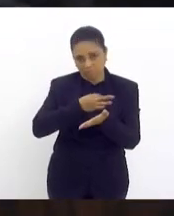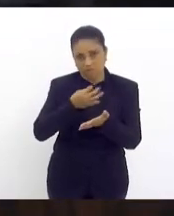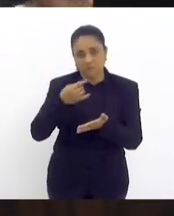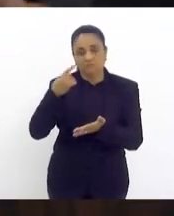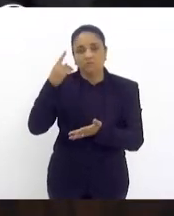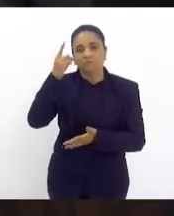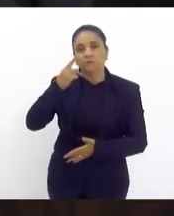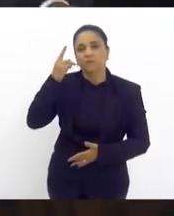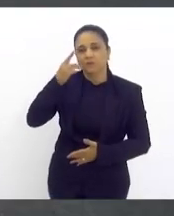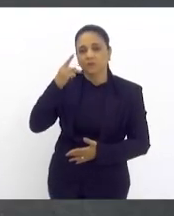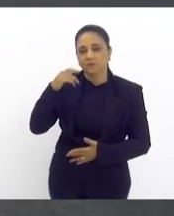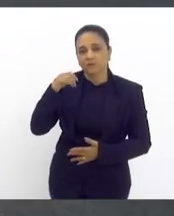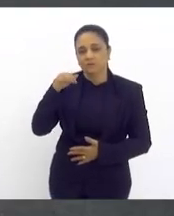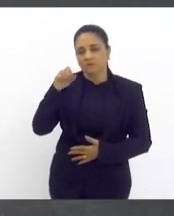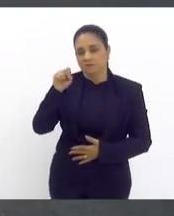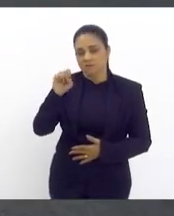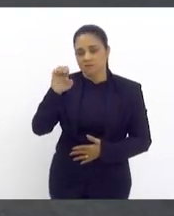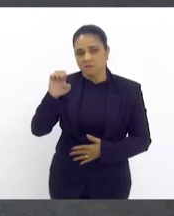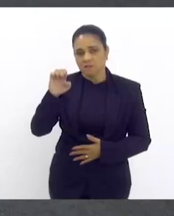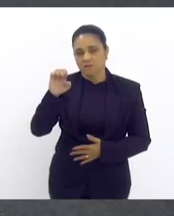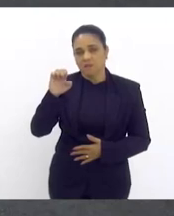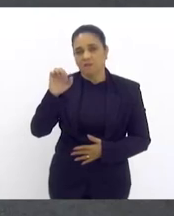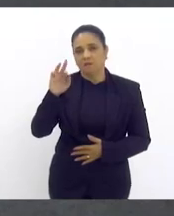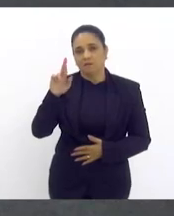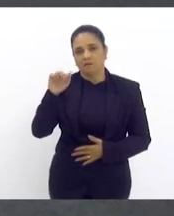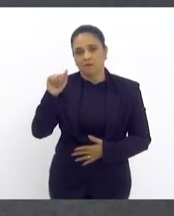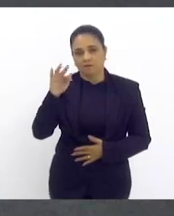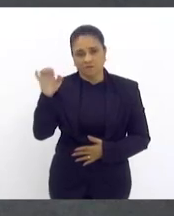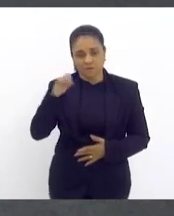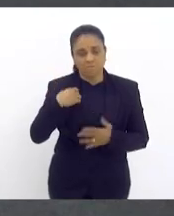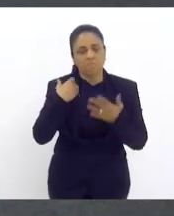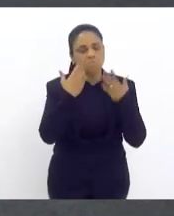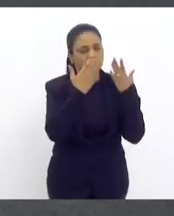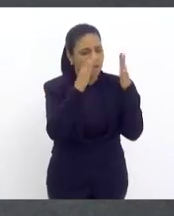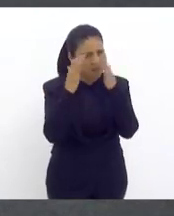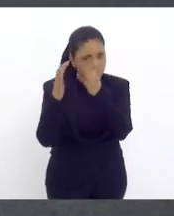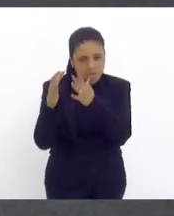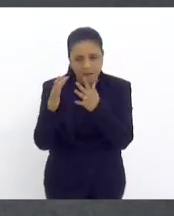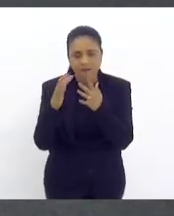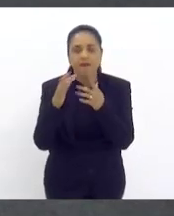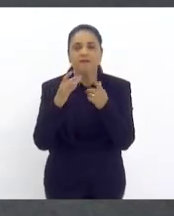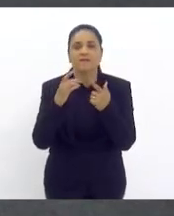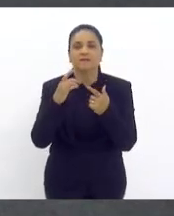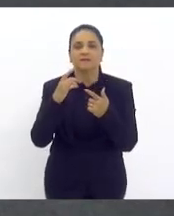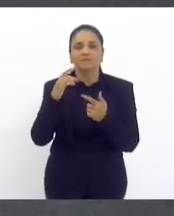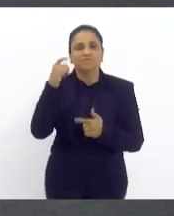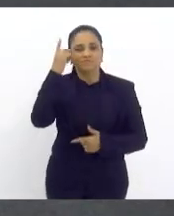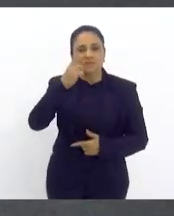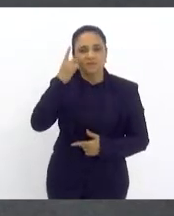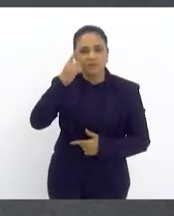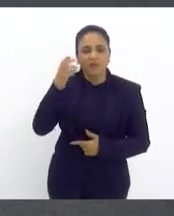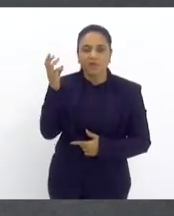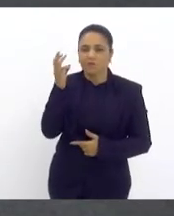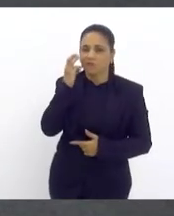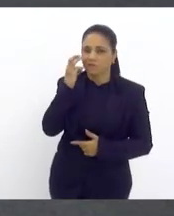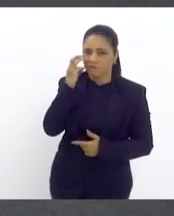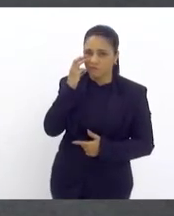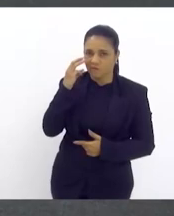Serafim senhor presidente primeiro lugar parabenizar o deputado Walter Carneiro pela iniciativa